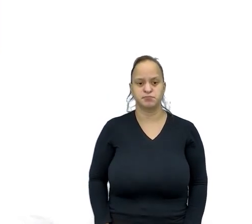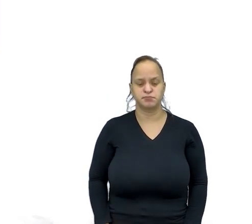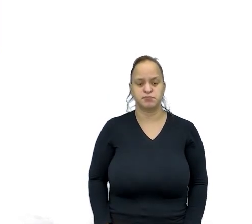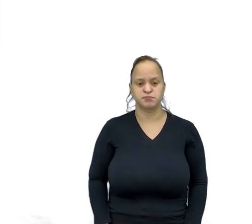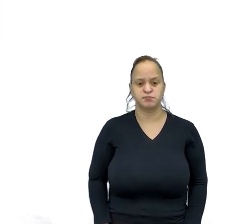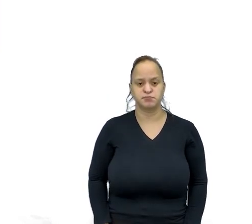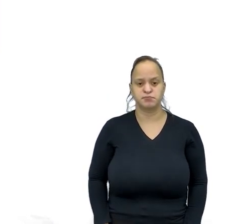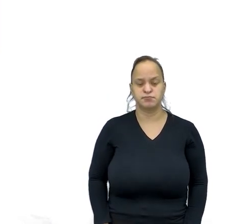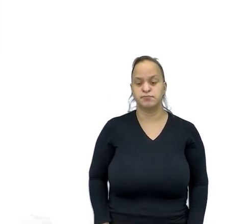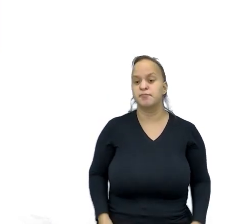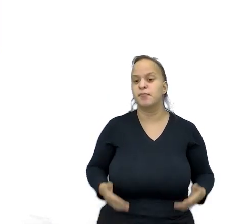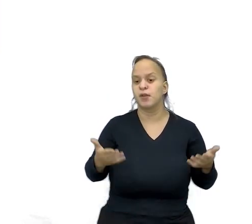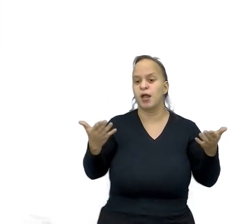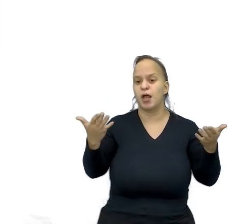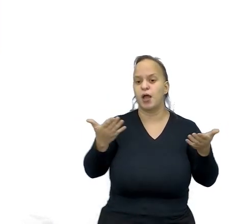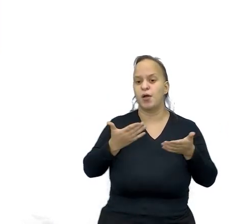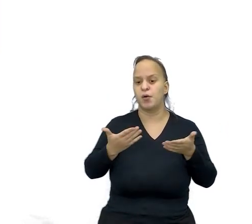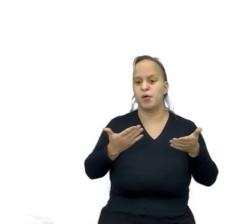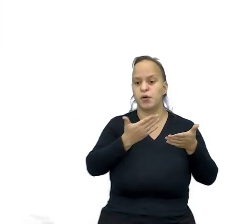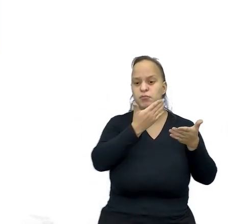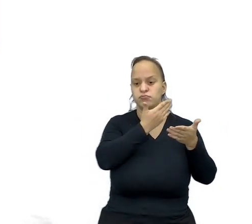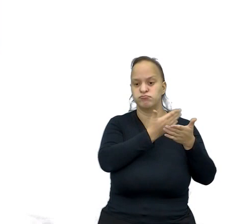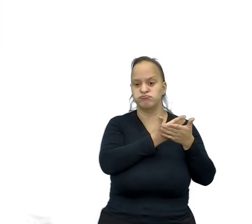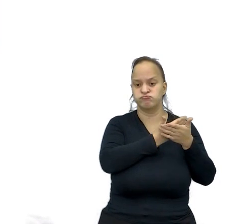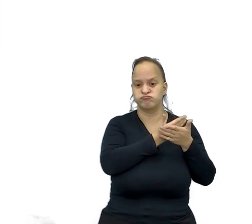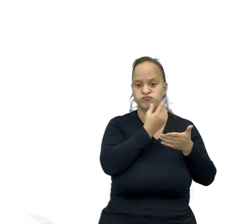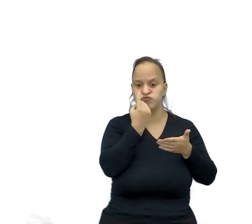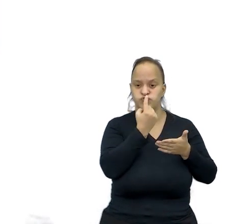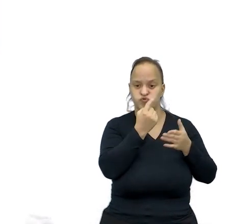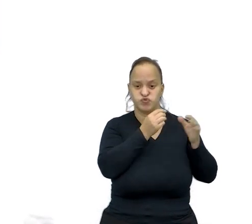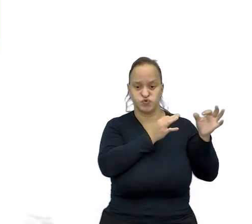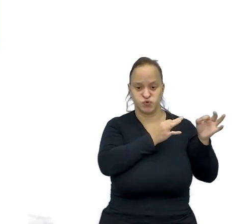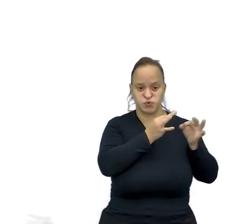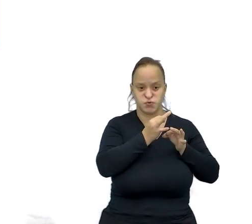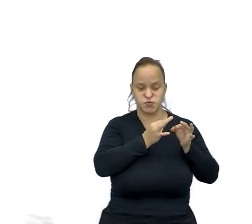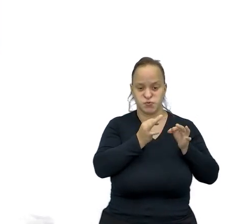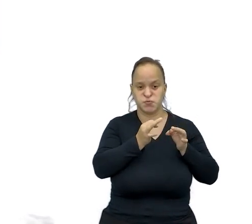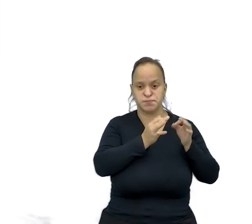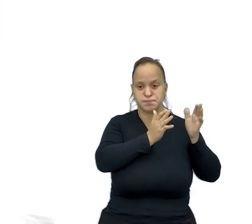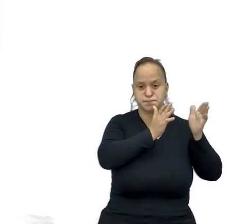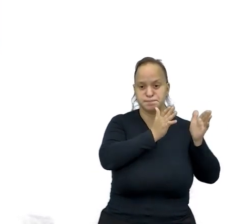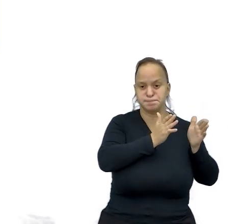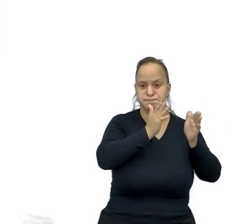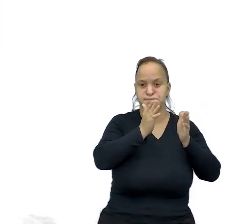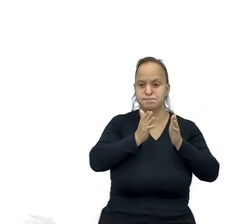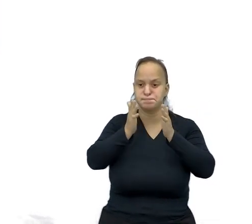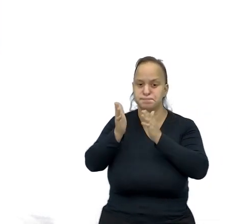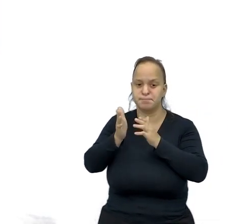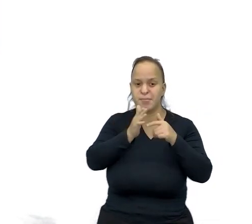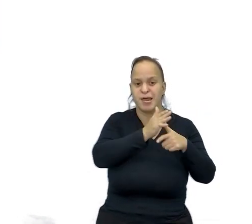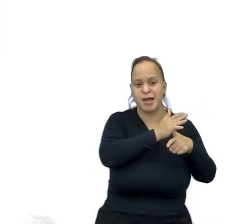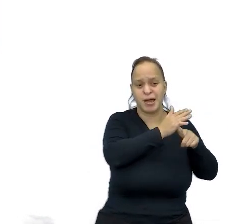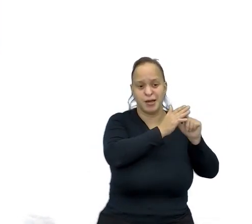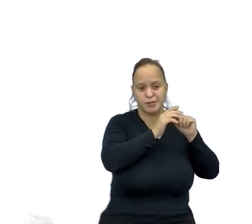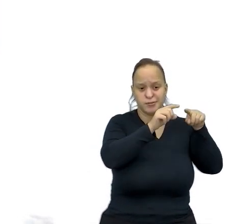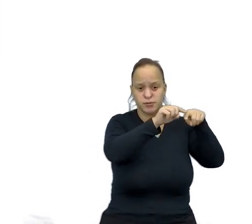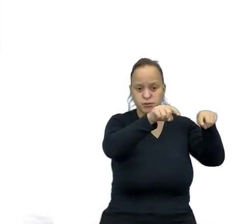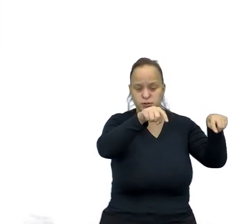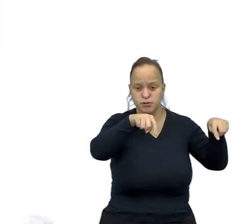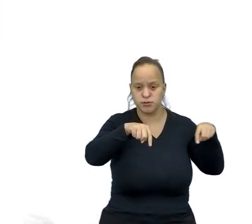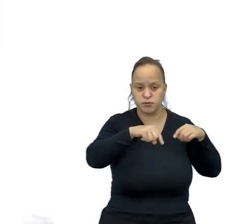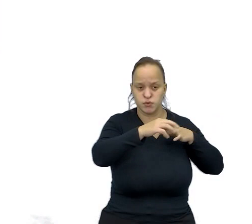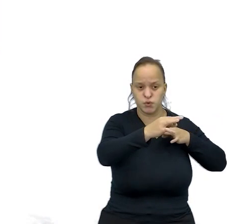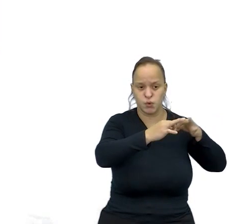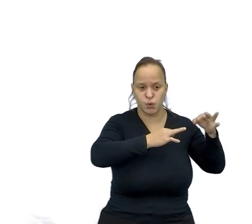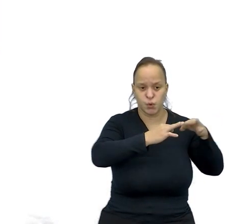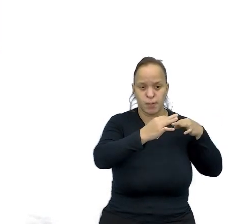Então, vamos sistematizar aí a primeira aula. Então, o antes, nós temos a organização da turma, a